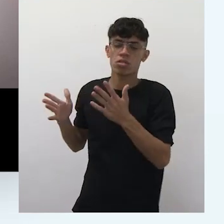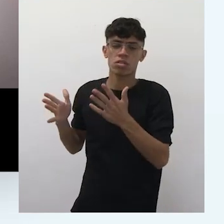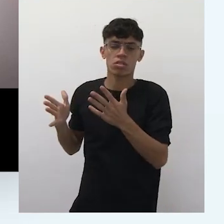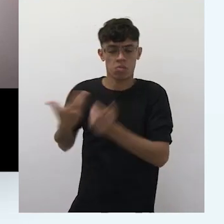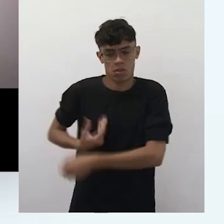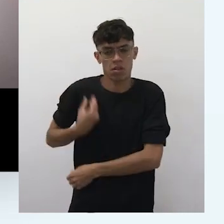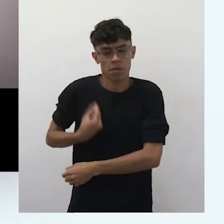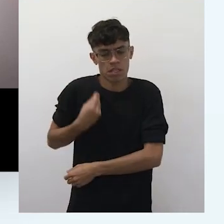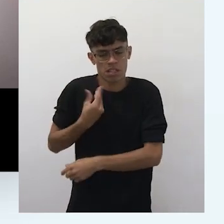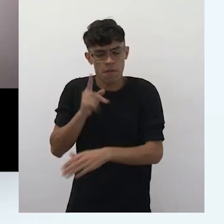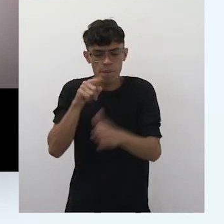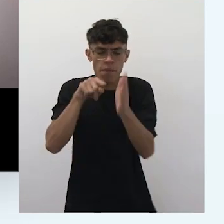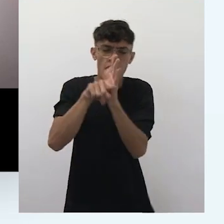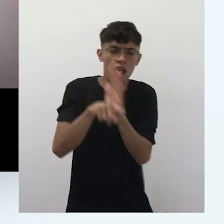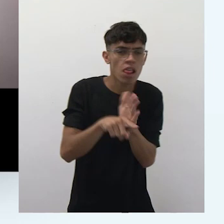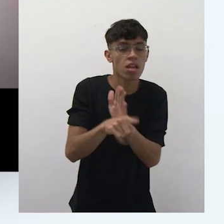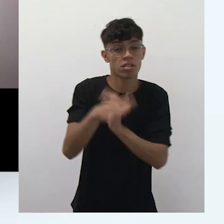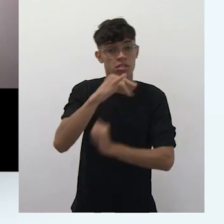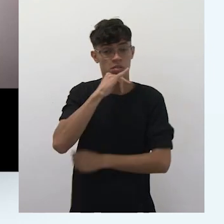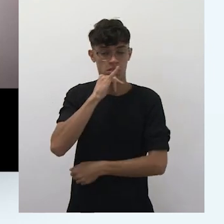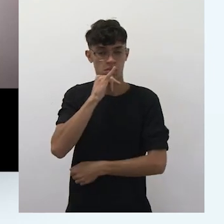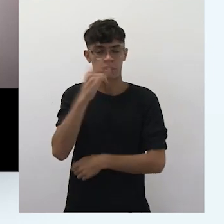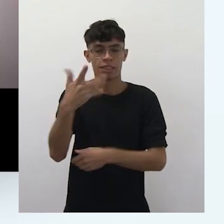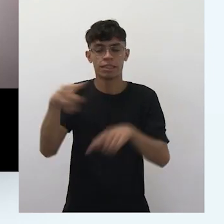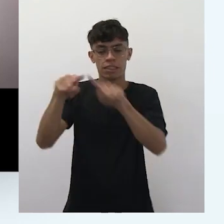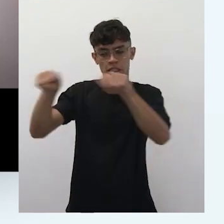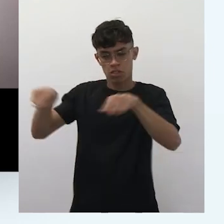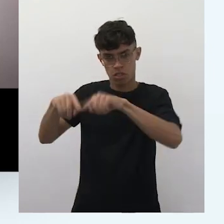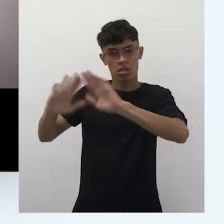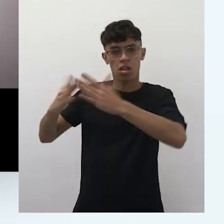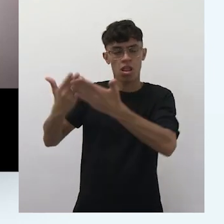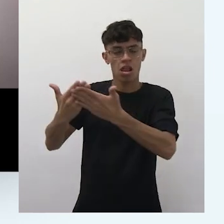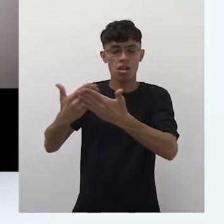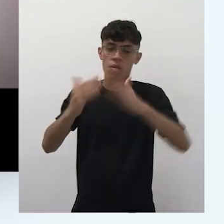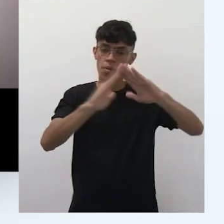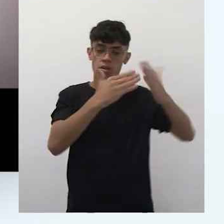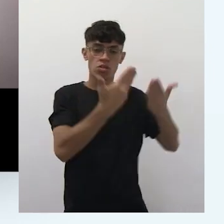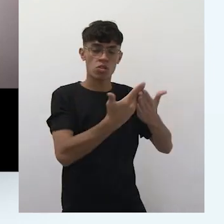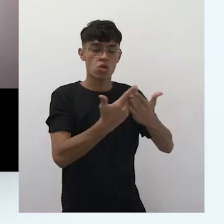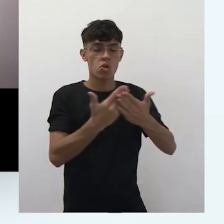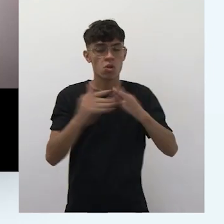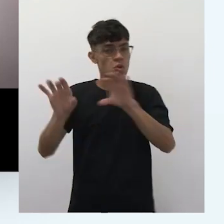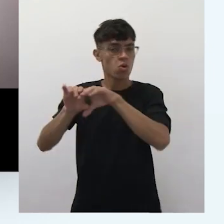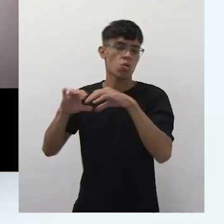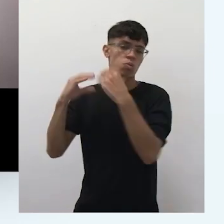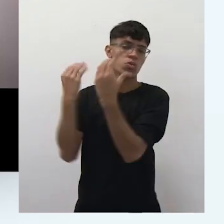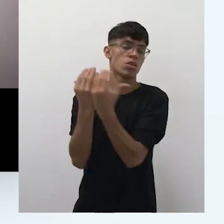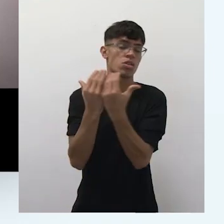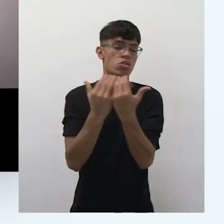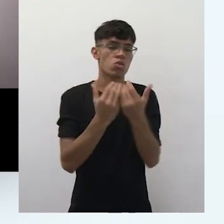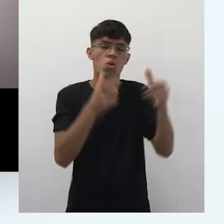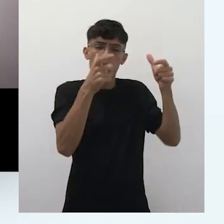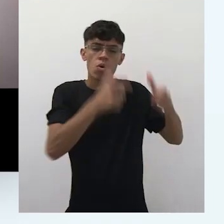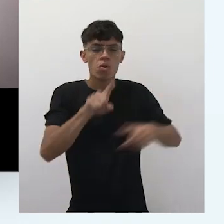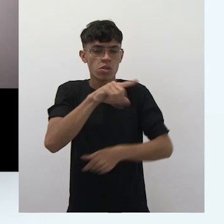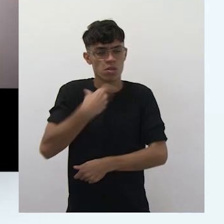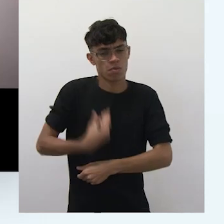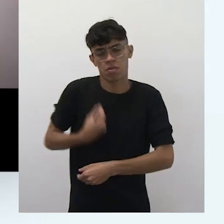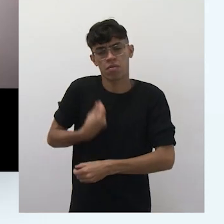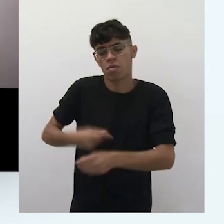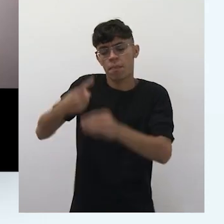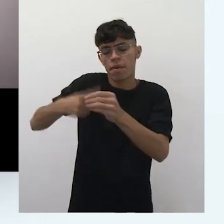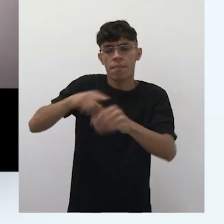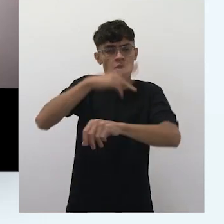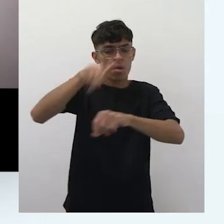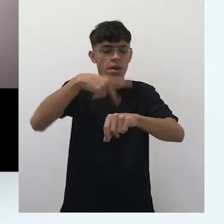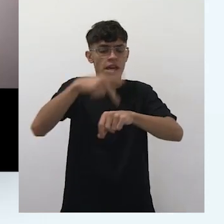Podemos investigar, então, por exemplo, a sala de aula, a escola, a comunidade, o bairro, a cidade, o